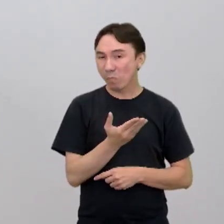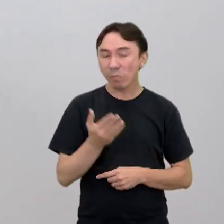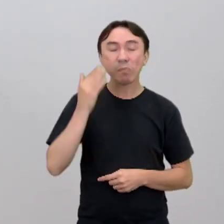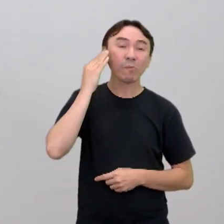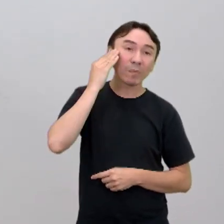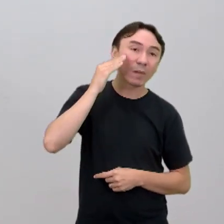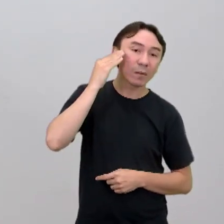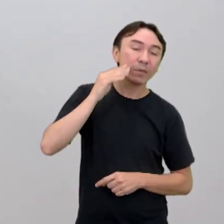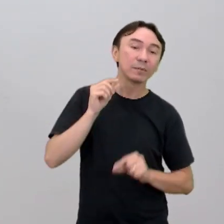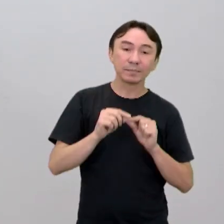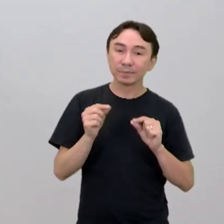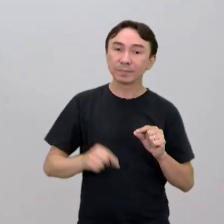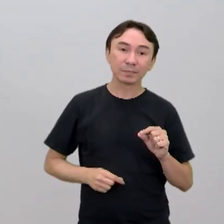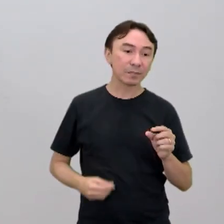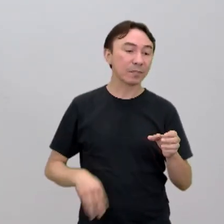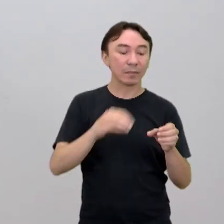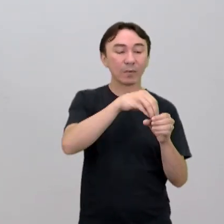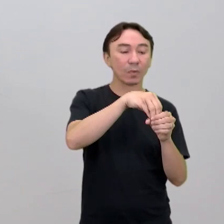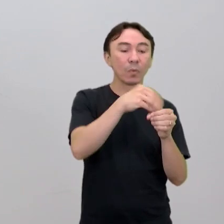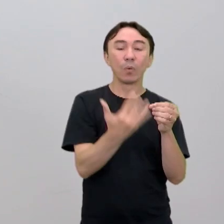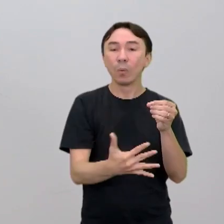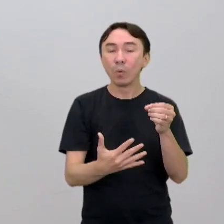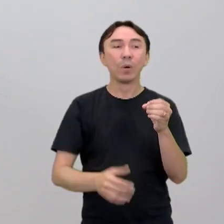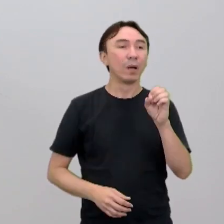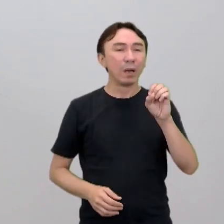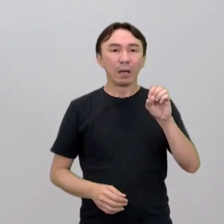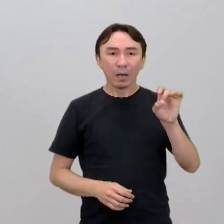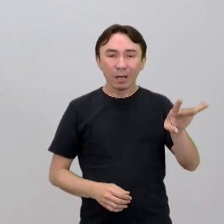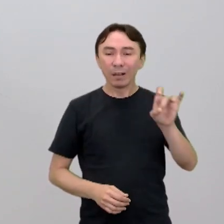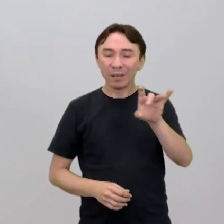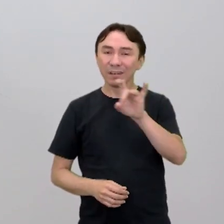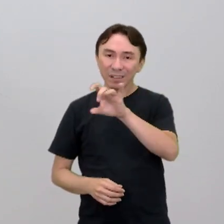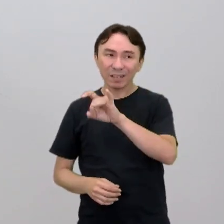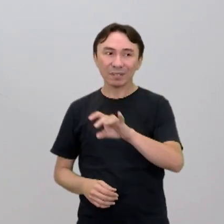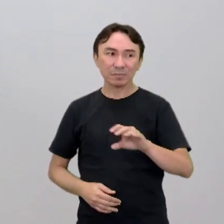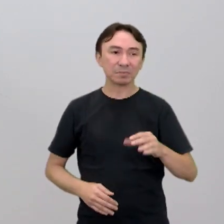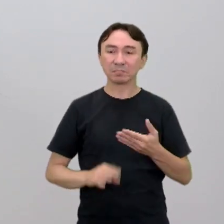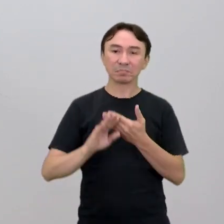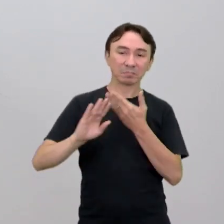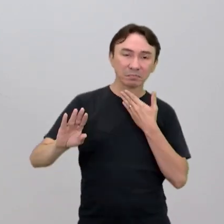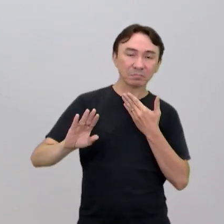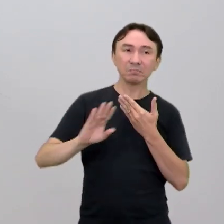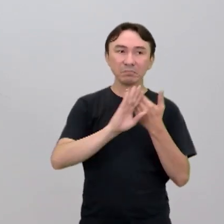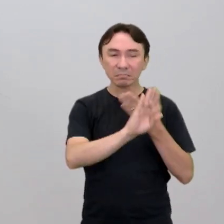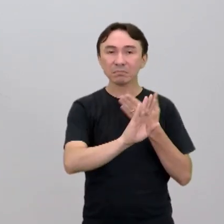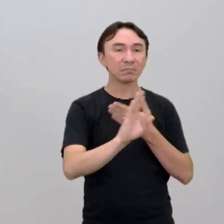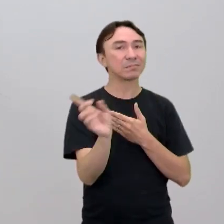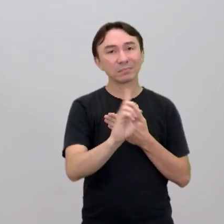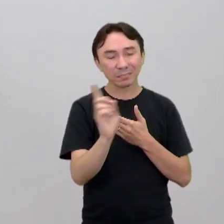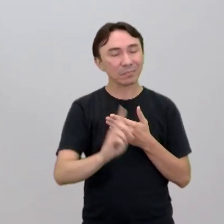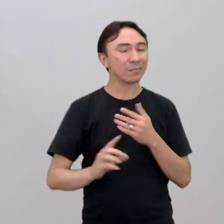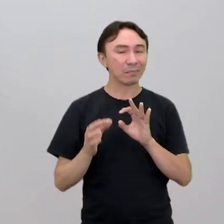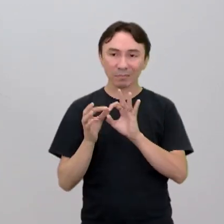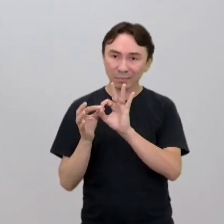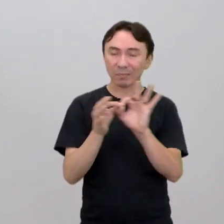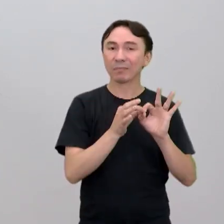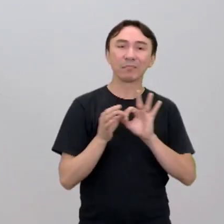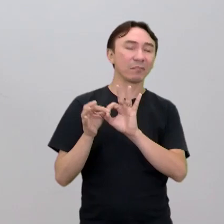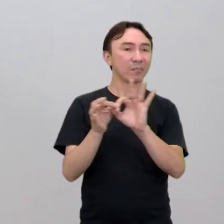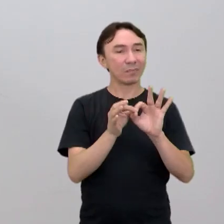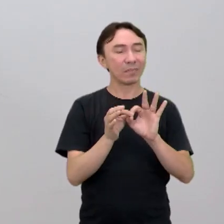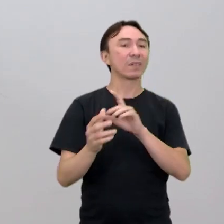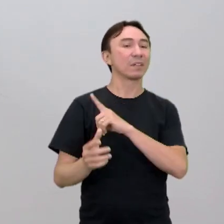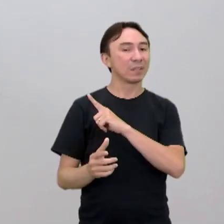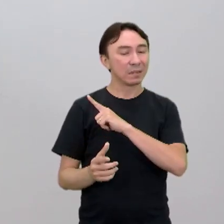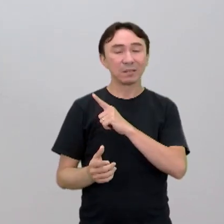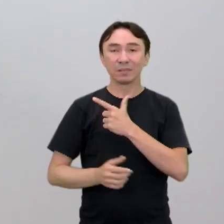desses conteúdos, eles não são assim, tipo, isolados, né? Não, todos eles estão conversando uns com os outros, né? Quando a gente está falando